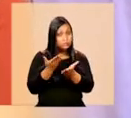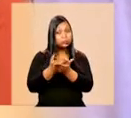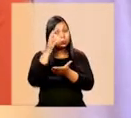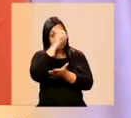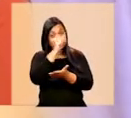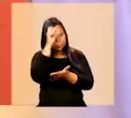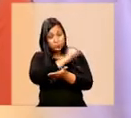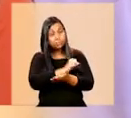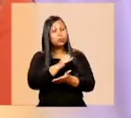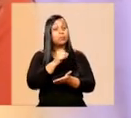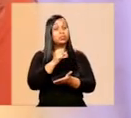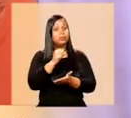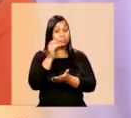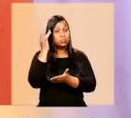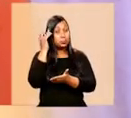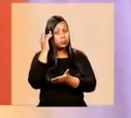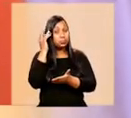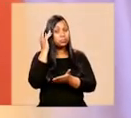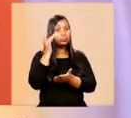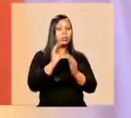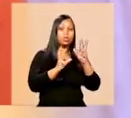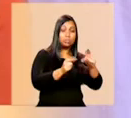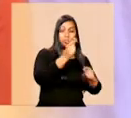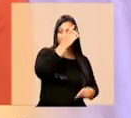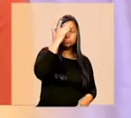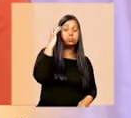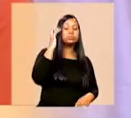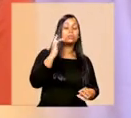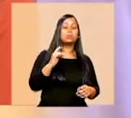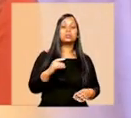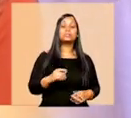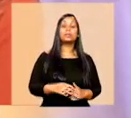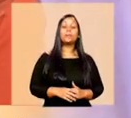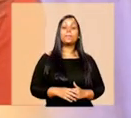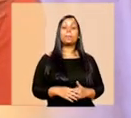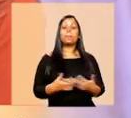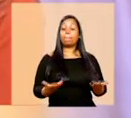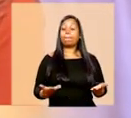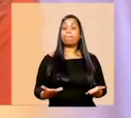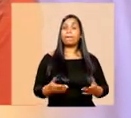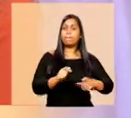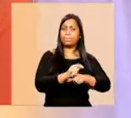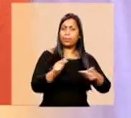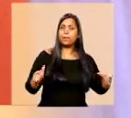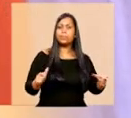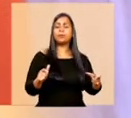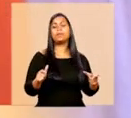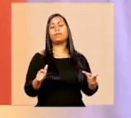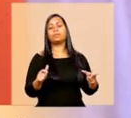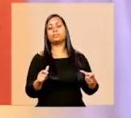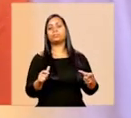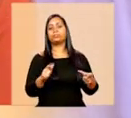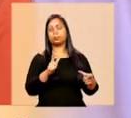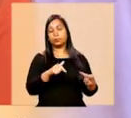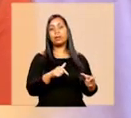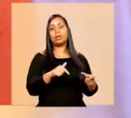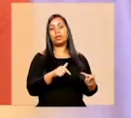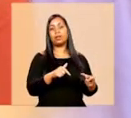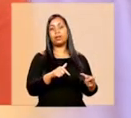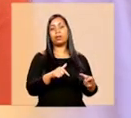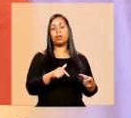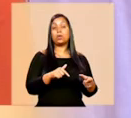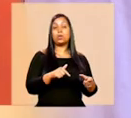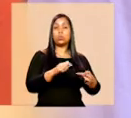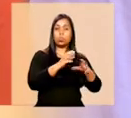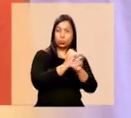treinada e a população, lógico, tem o seu... Acredito que a maior parte de tudo isso, né?